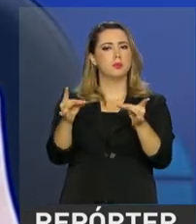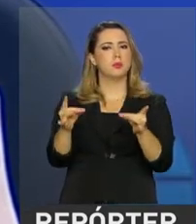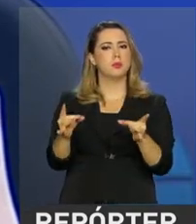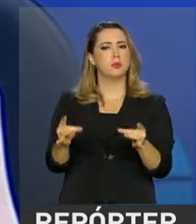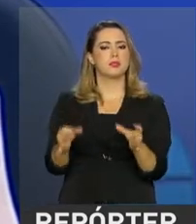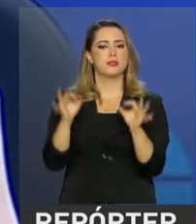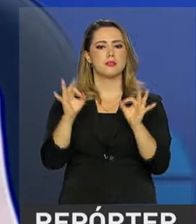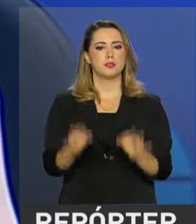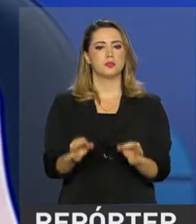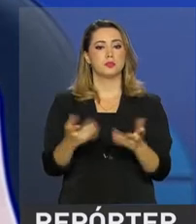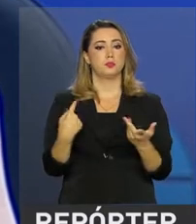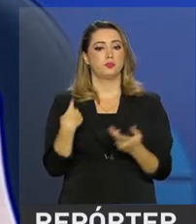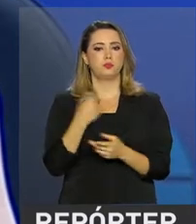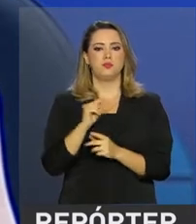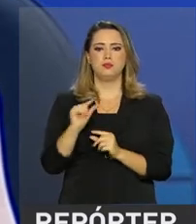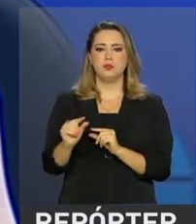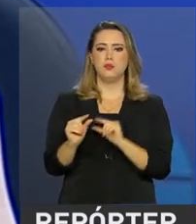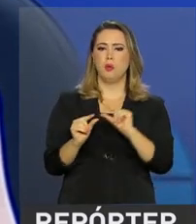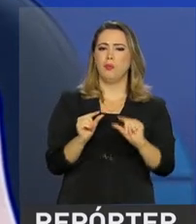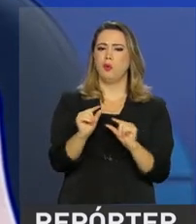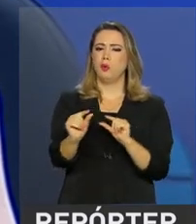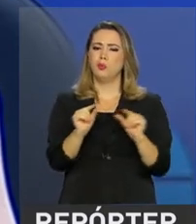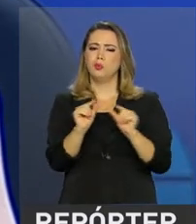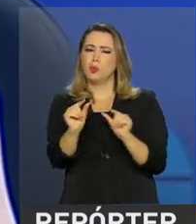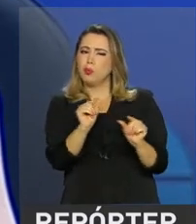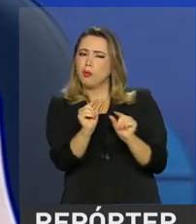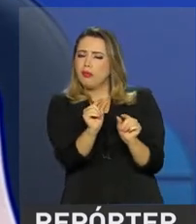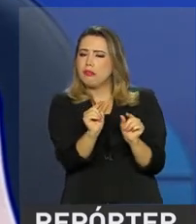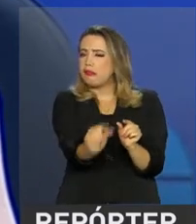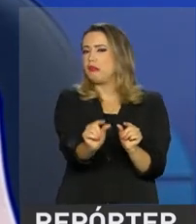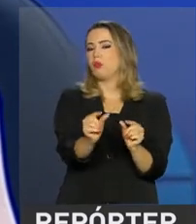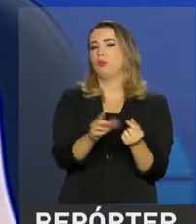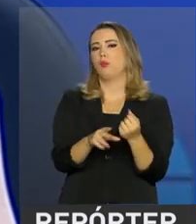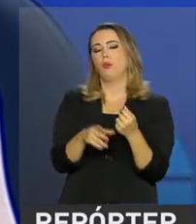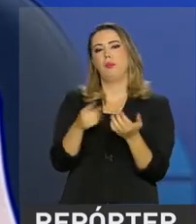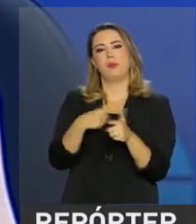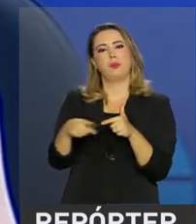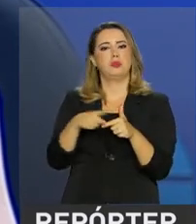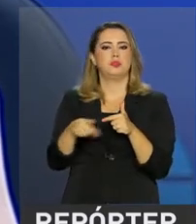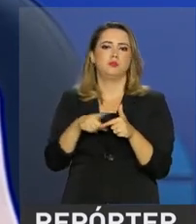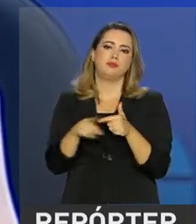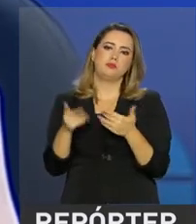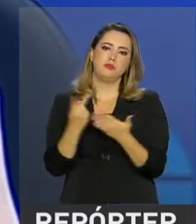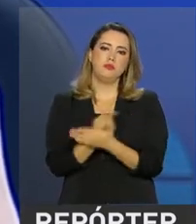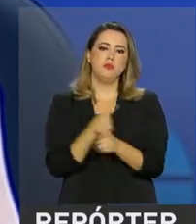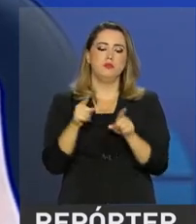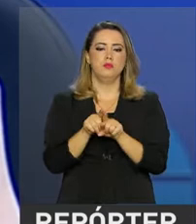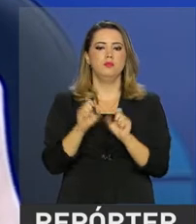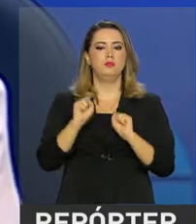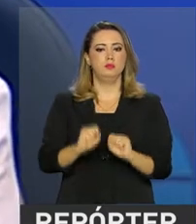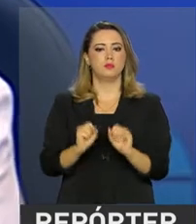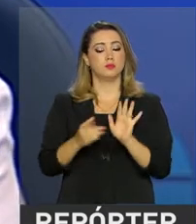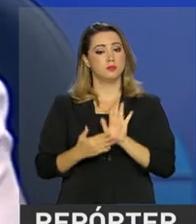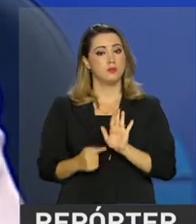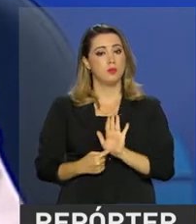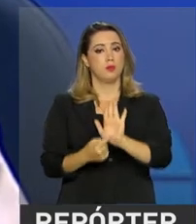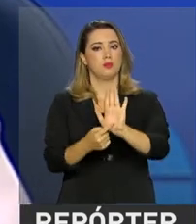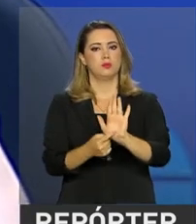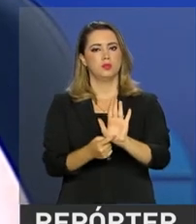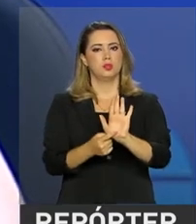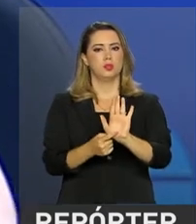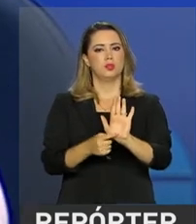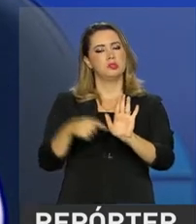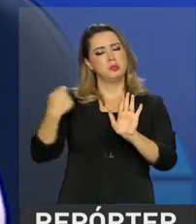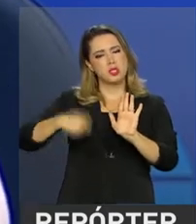aplicação. Tivemos pouquíssimas ocorrências que puderam apresentar